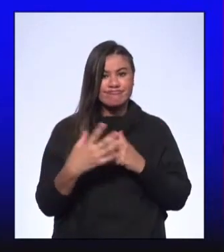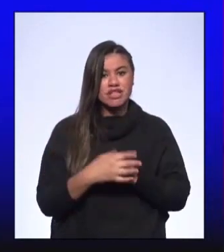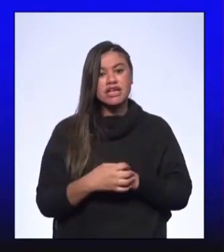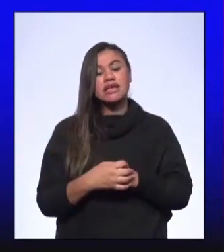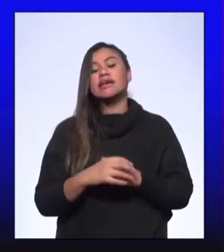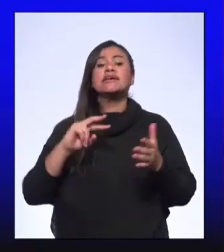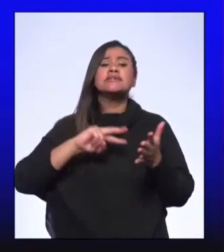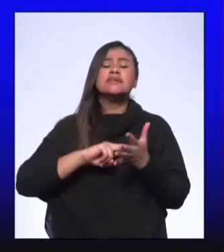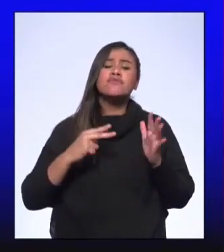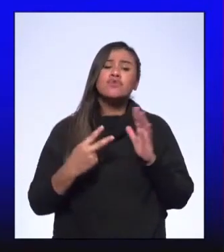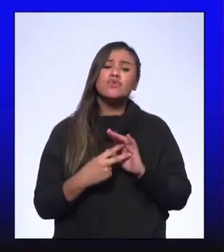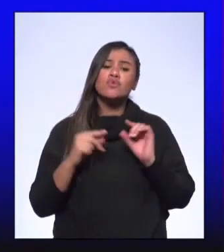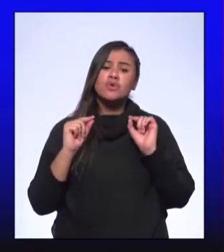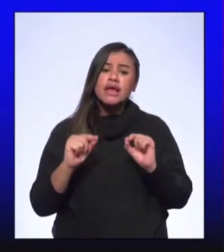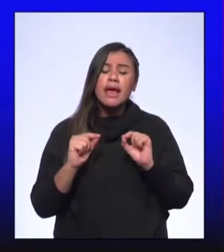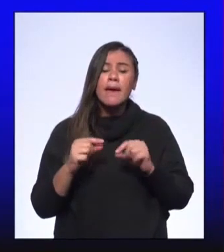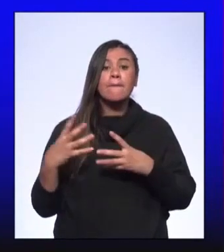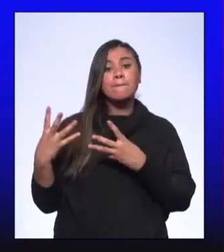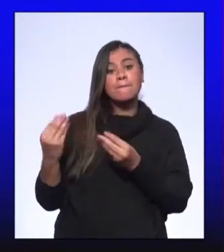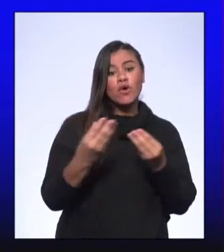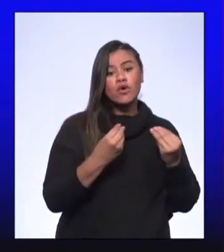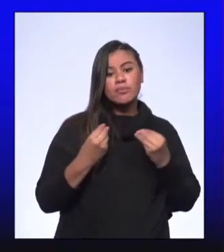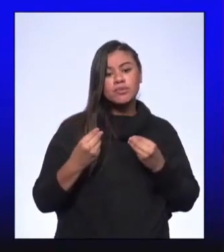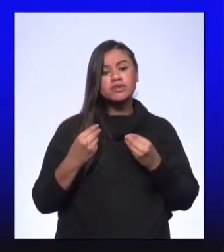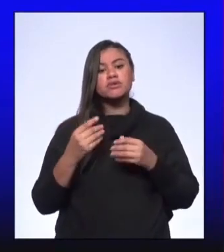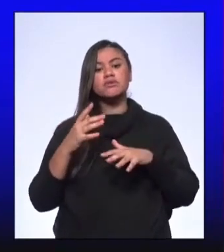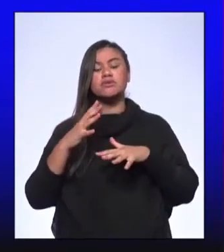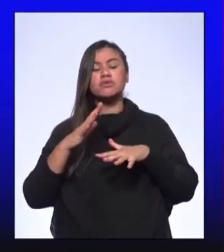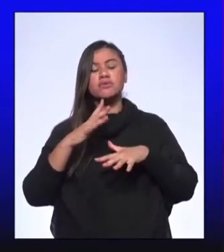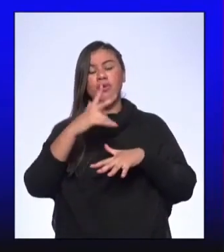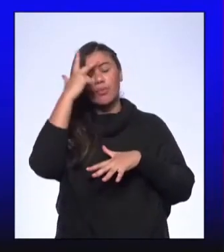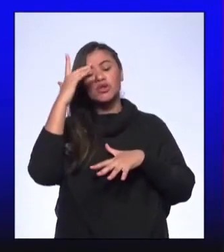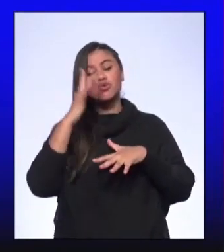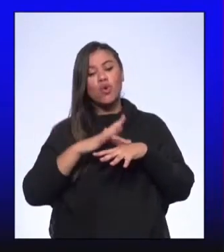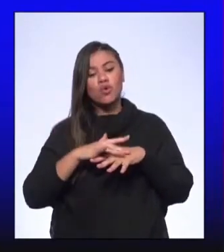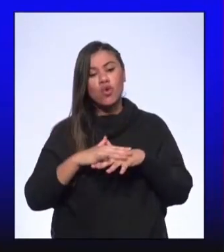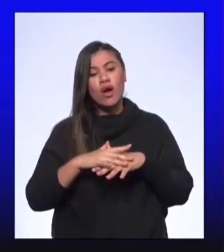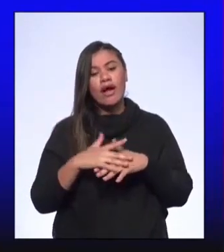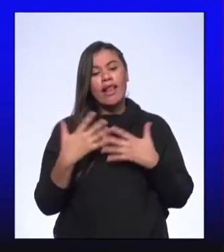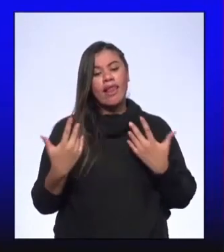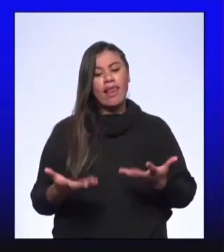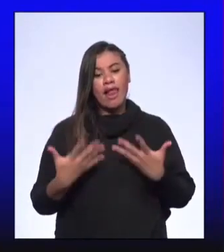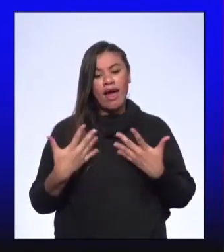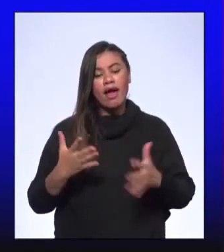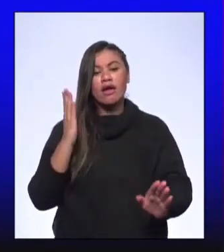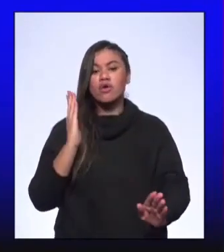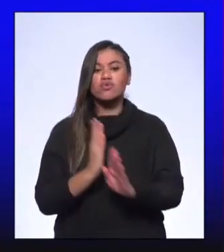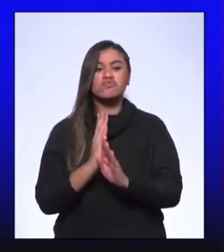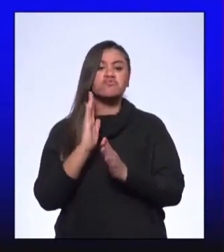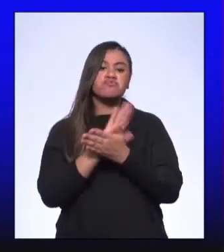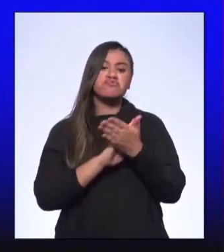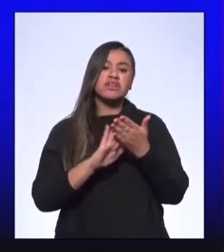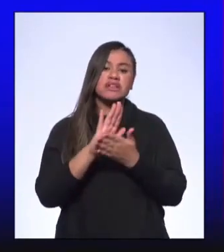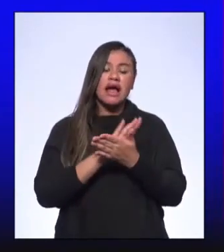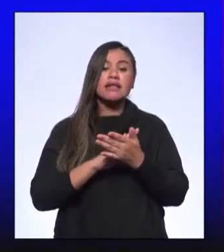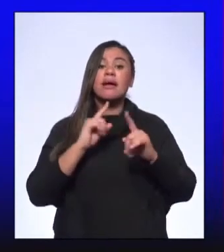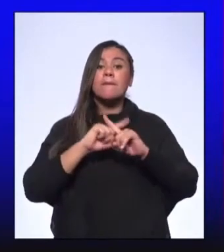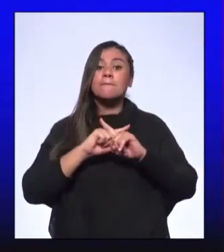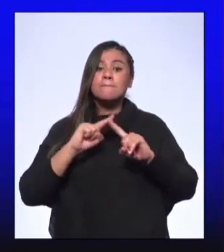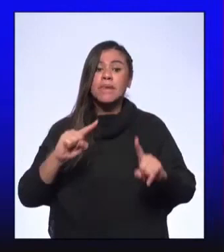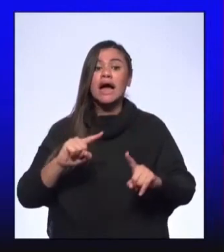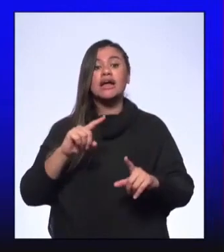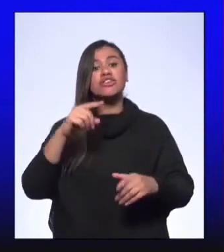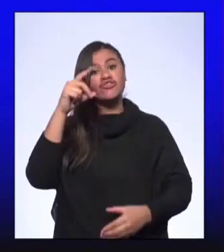muitas pessoas que fazem formas leves de doença, as quais você não detecta com a sorologia, mas que de fato